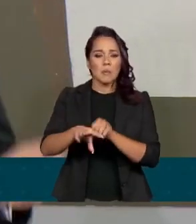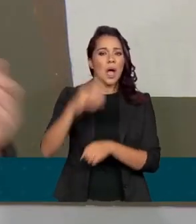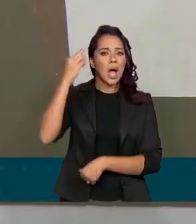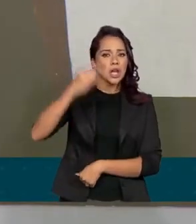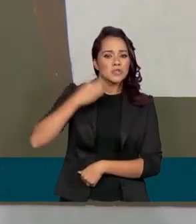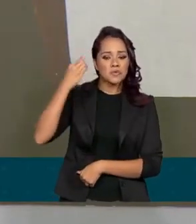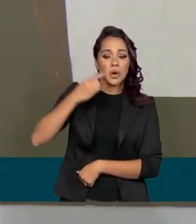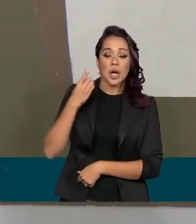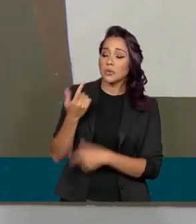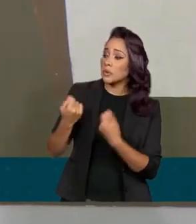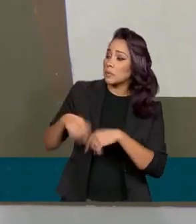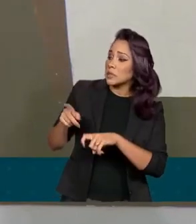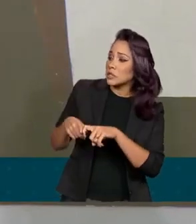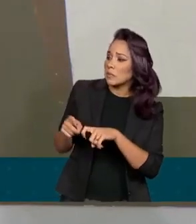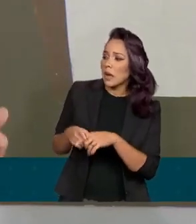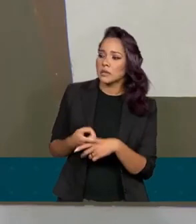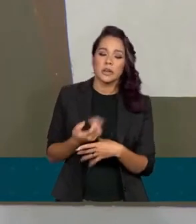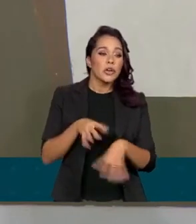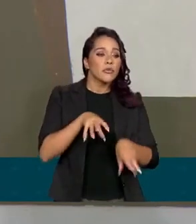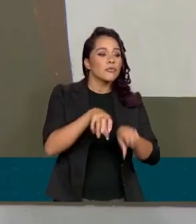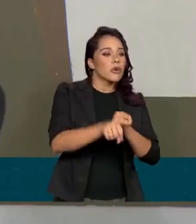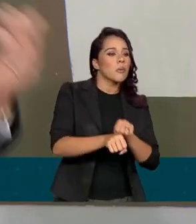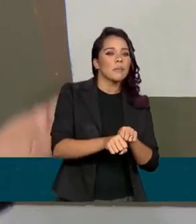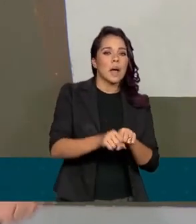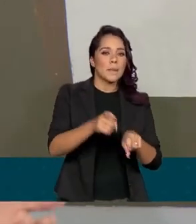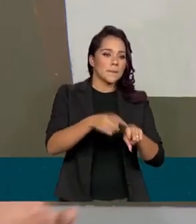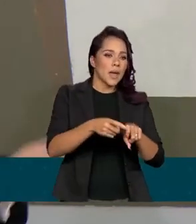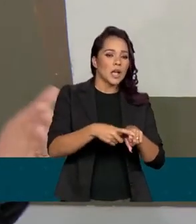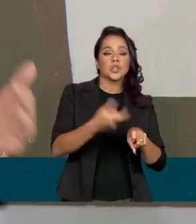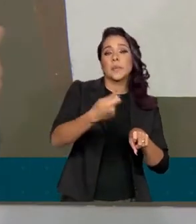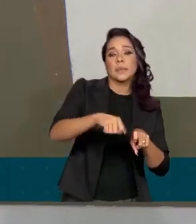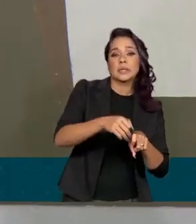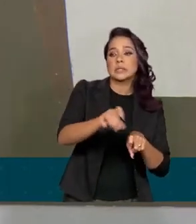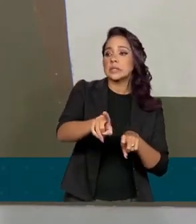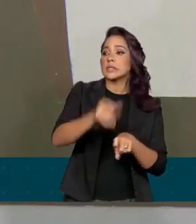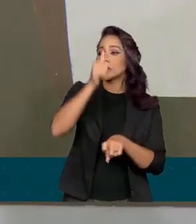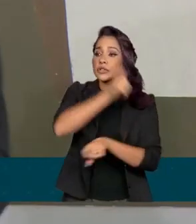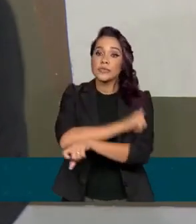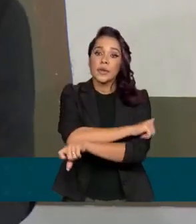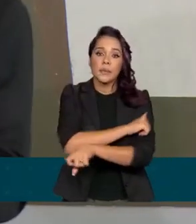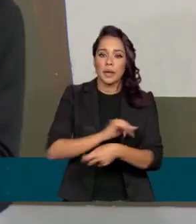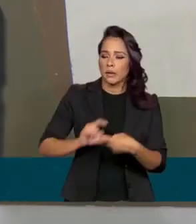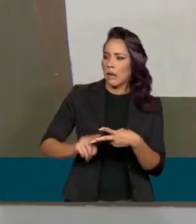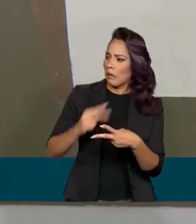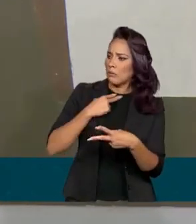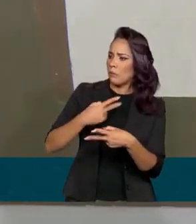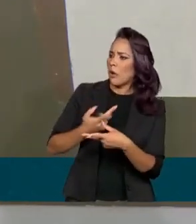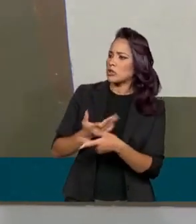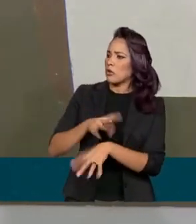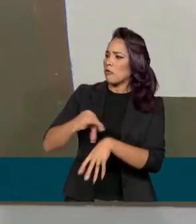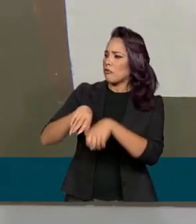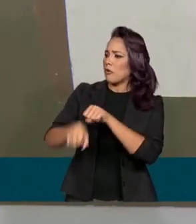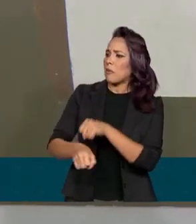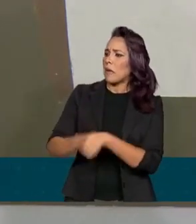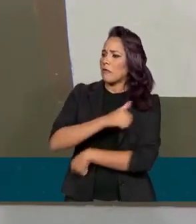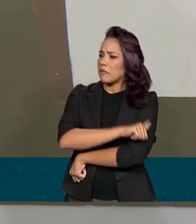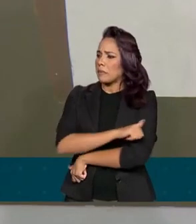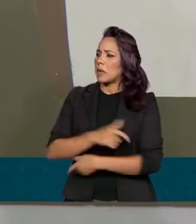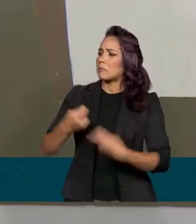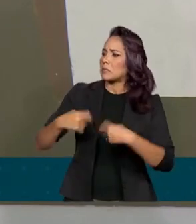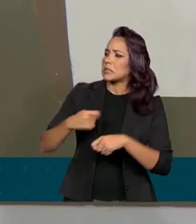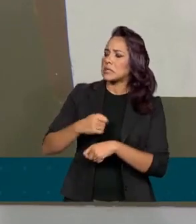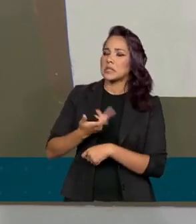quando a gente precisa de médico. A gente não pode só formar médico quando a gente precisa de enfermeiro. A gente não pode só formar enfermeiro quando a gente